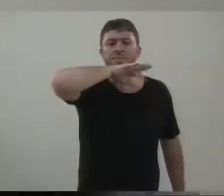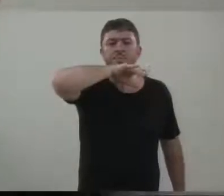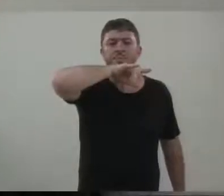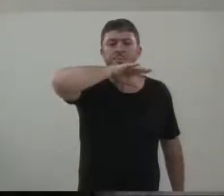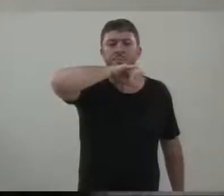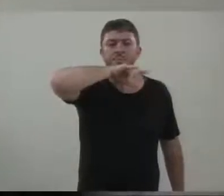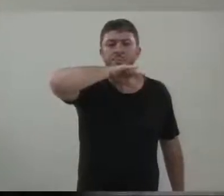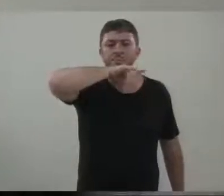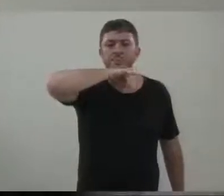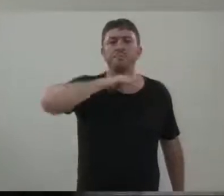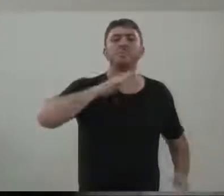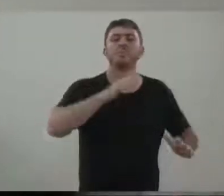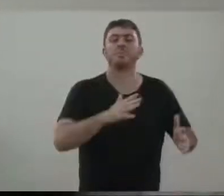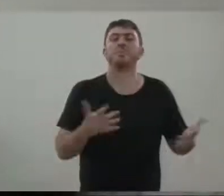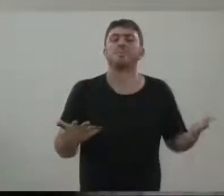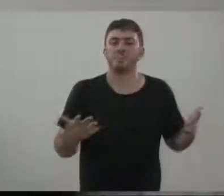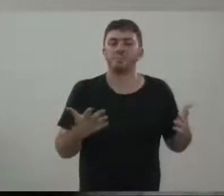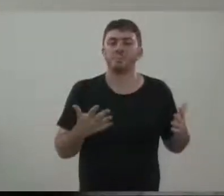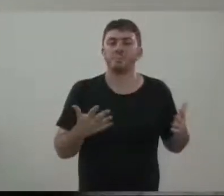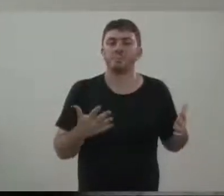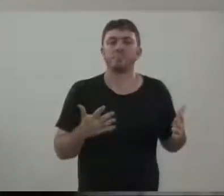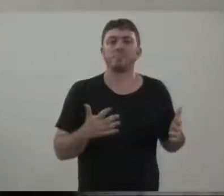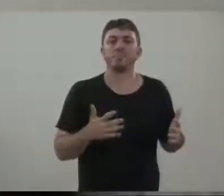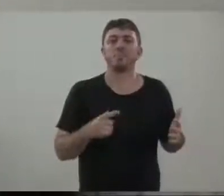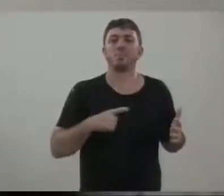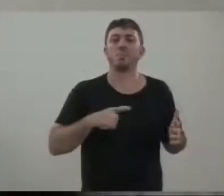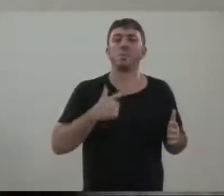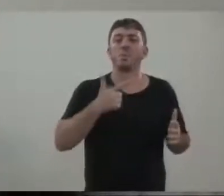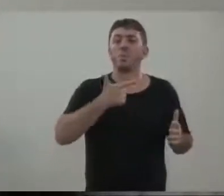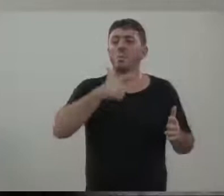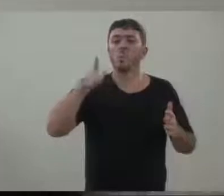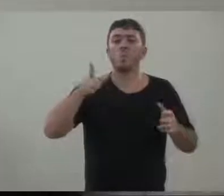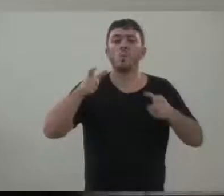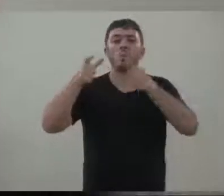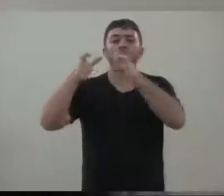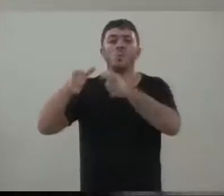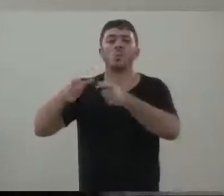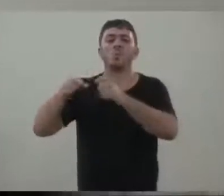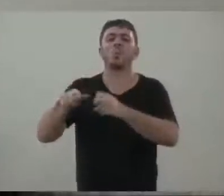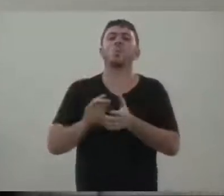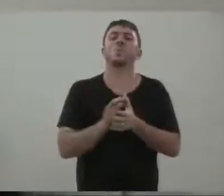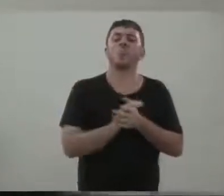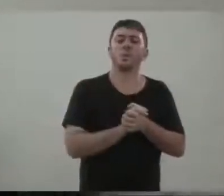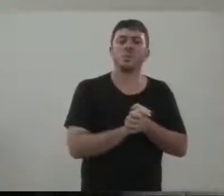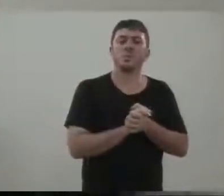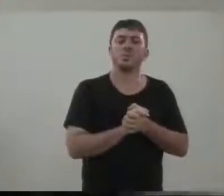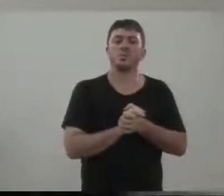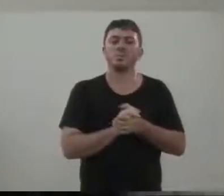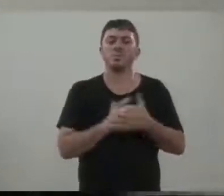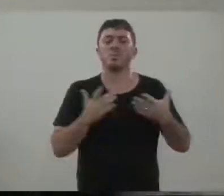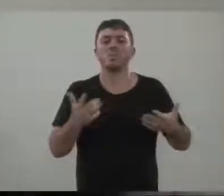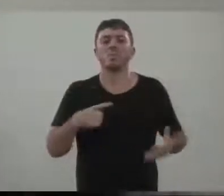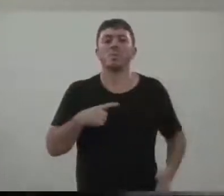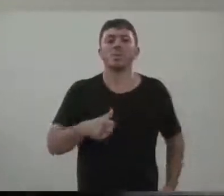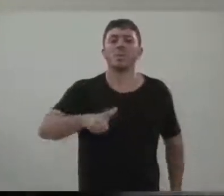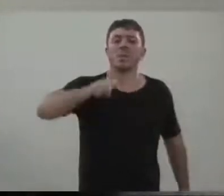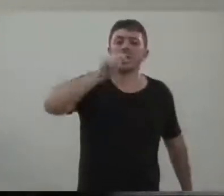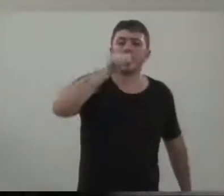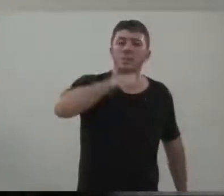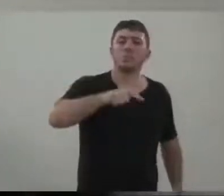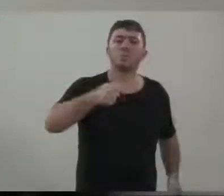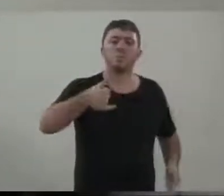d'água é uma água que recebeu produtos químicos, produtos